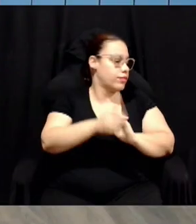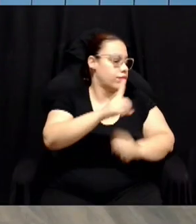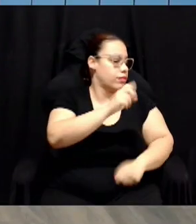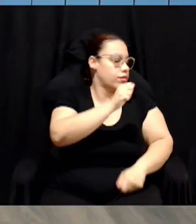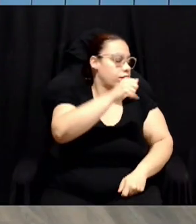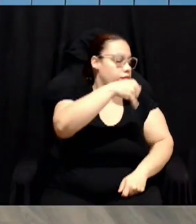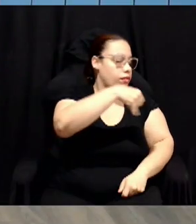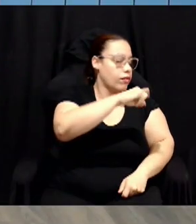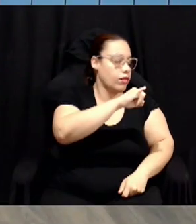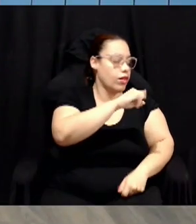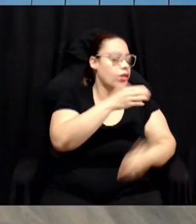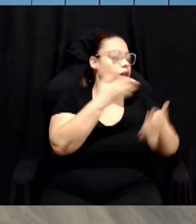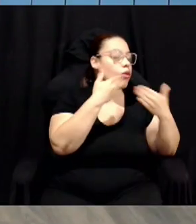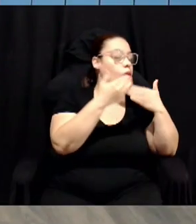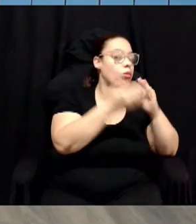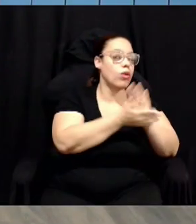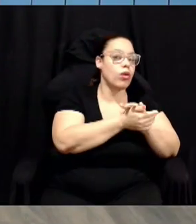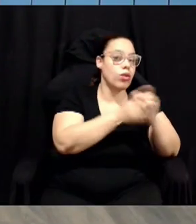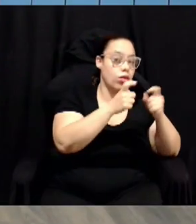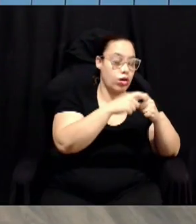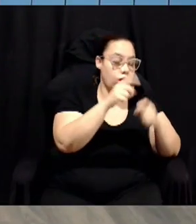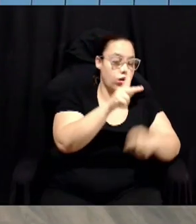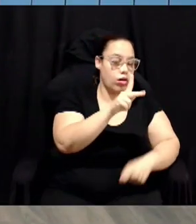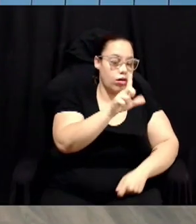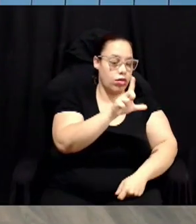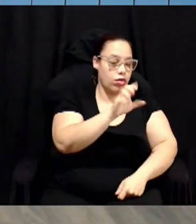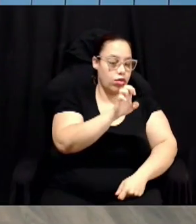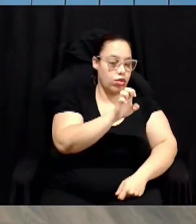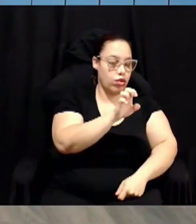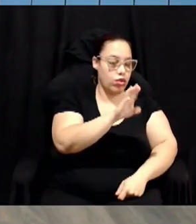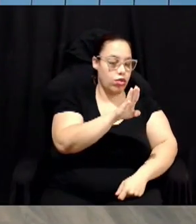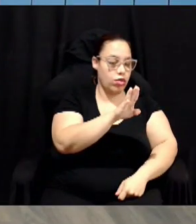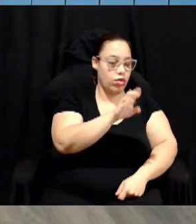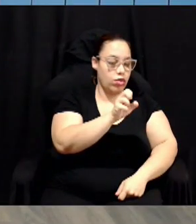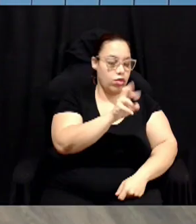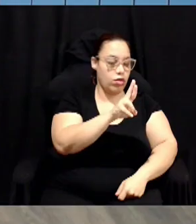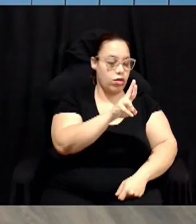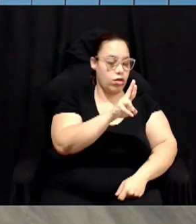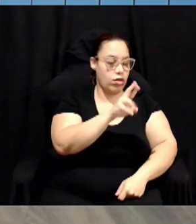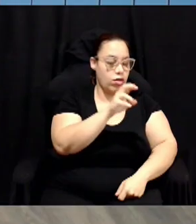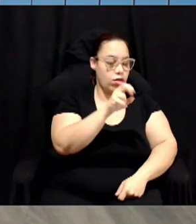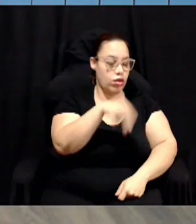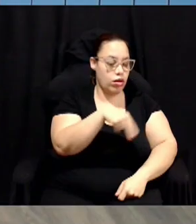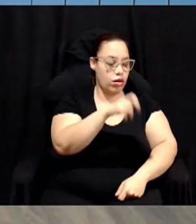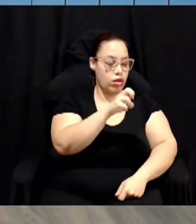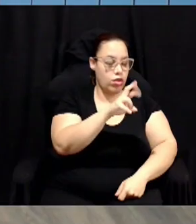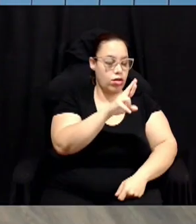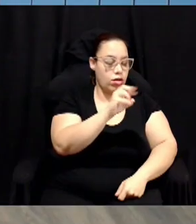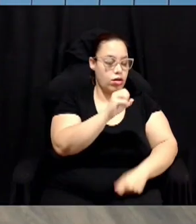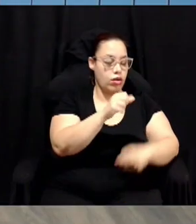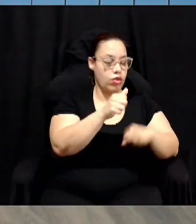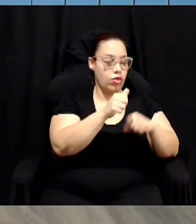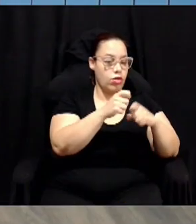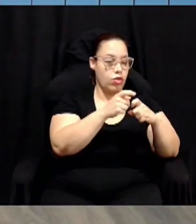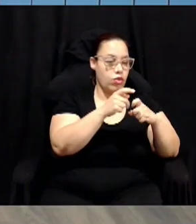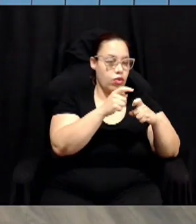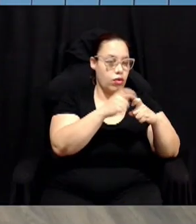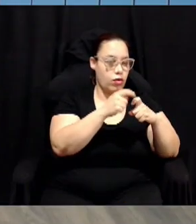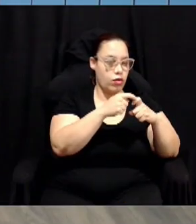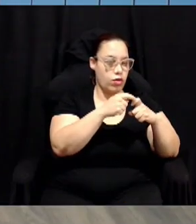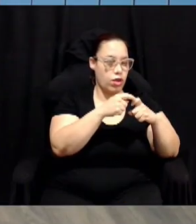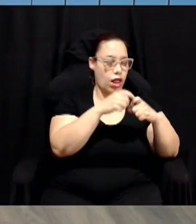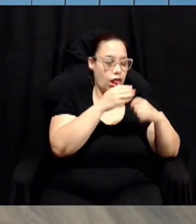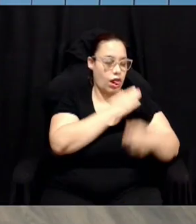estava comentando com o Dr. Kleber, né, o neurocirurgião, que ainda existe, né, aquele estigma, aquele preconceito em torno